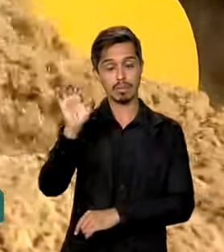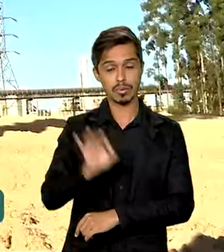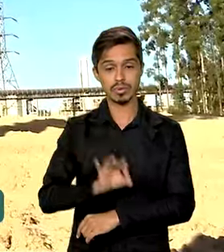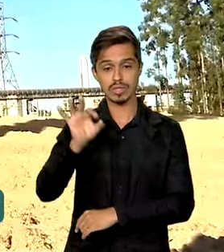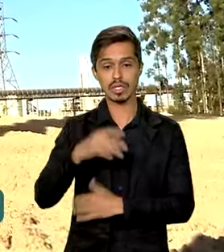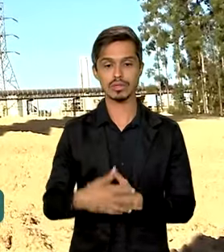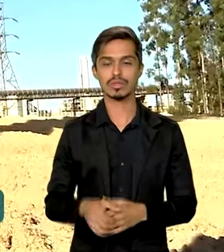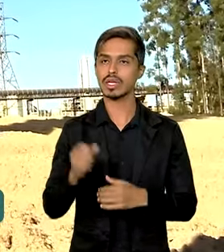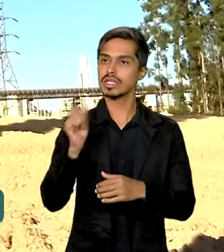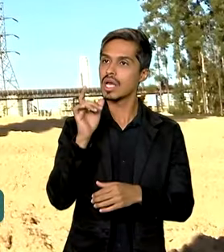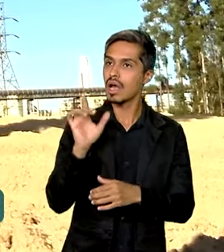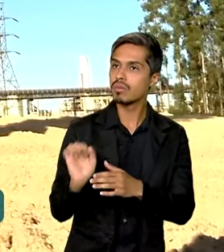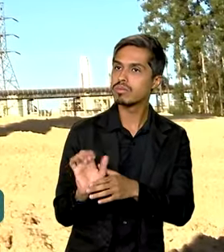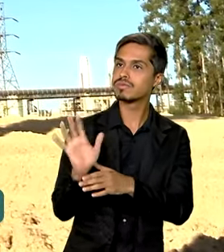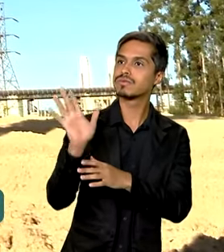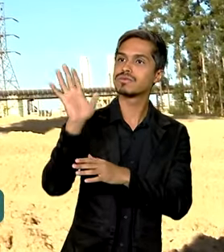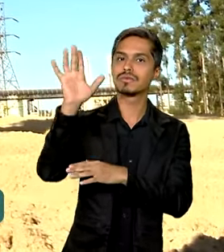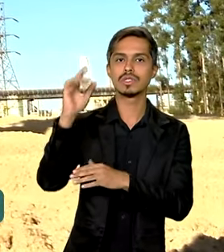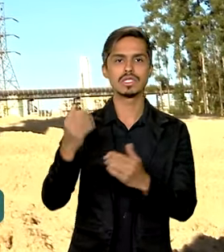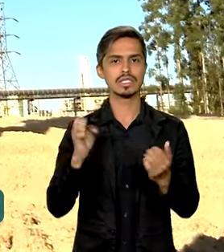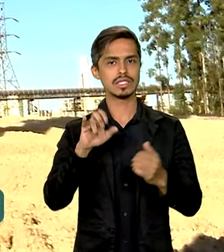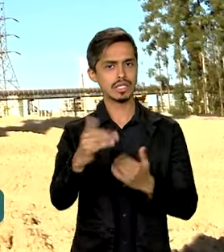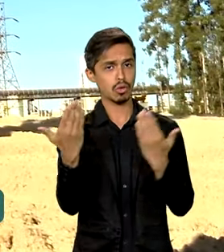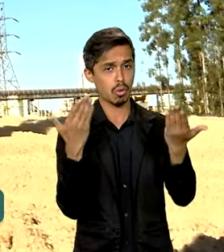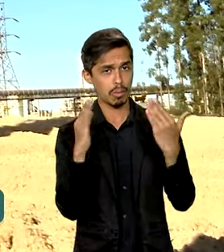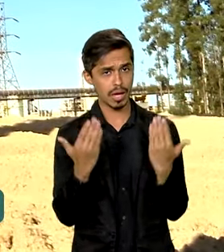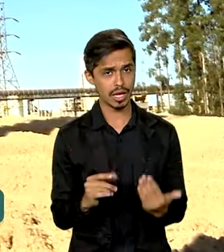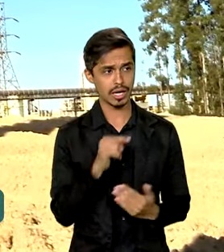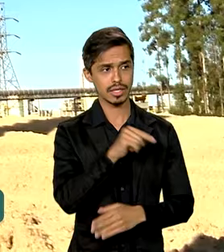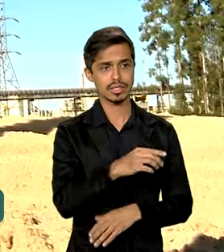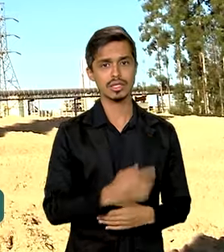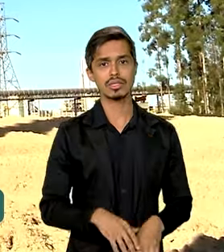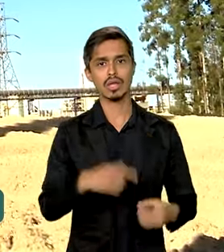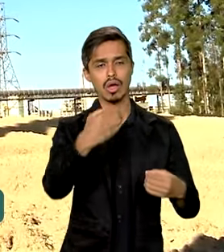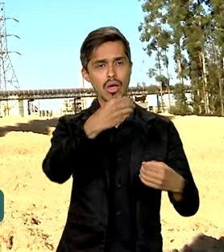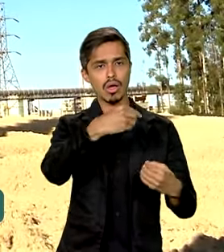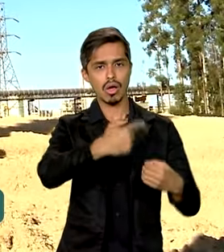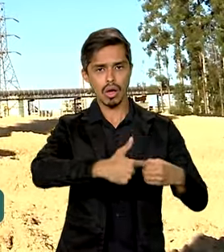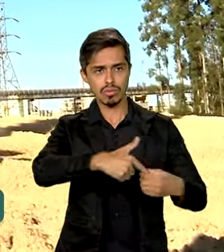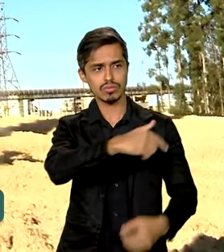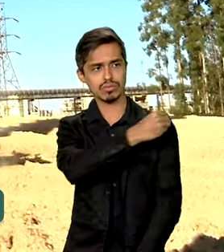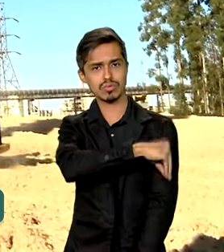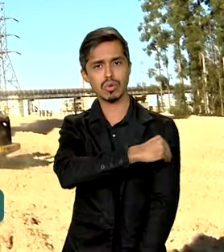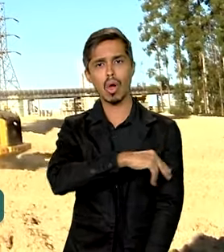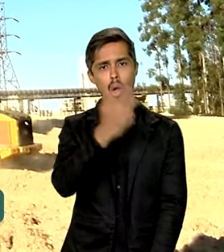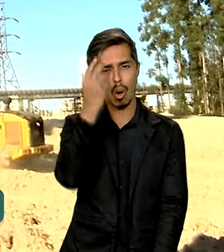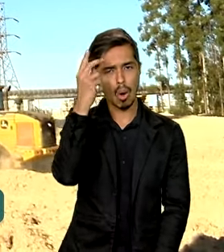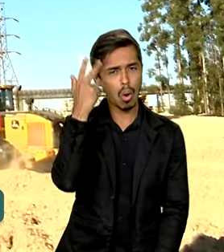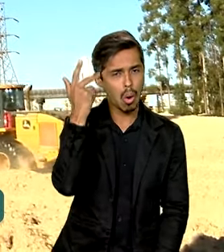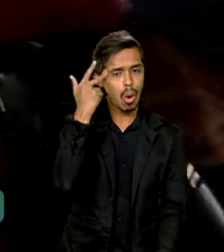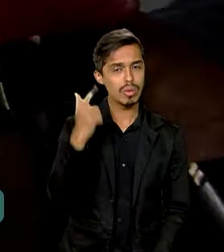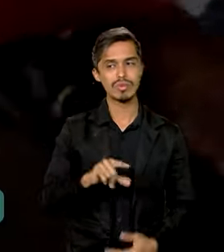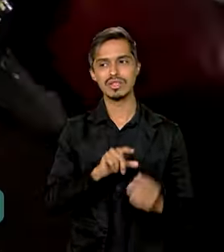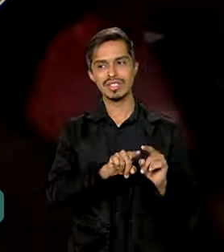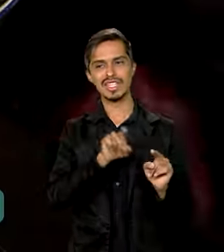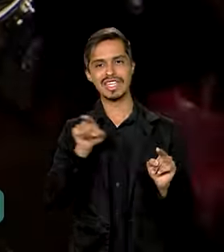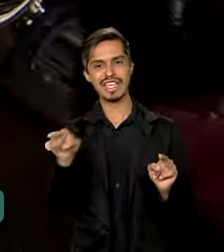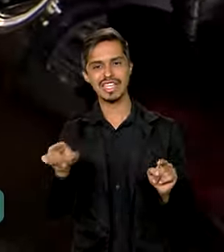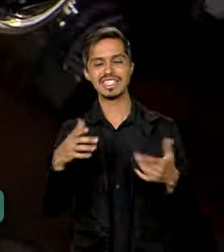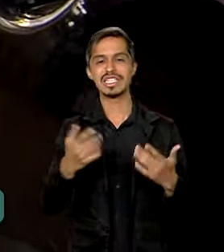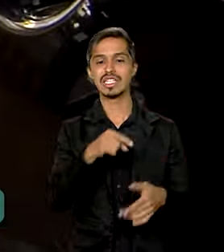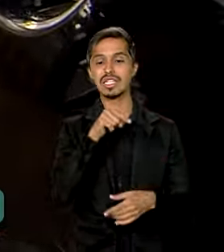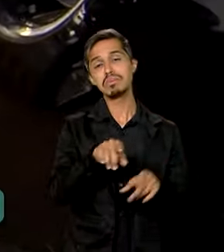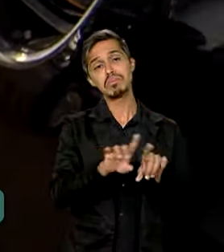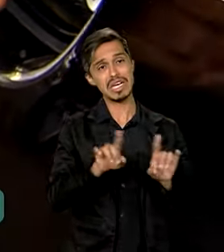efeito estufa, se comparado ao etanol comum, que, por sua vez, polui 80% menos do que a gasolina. Além